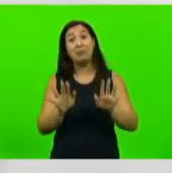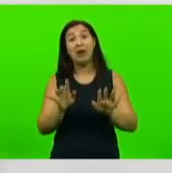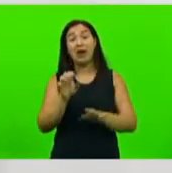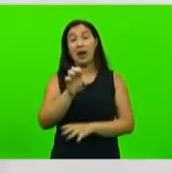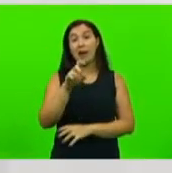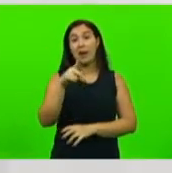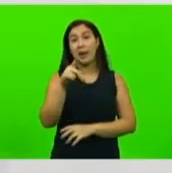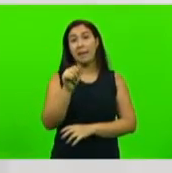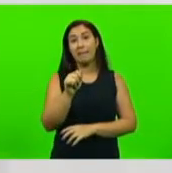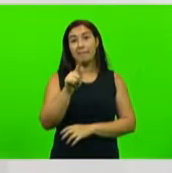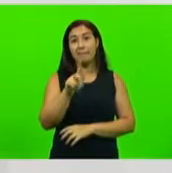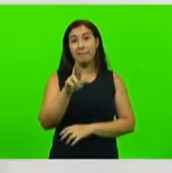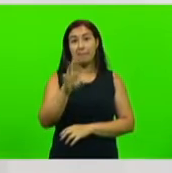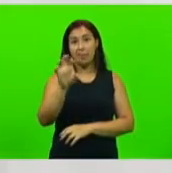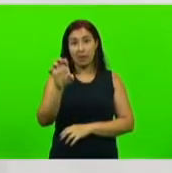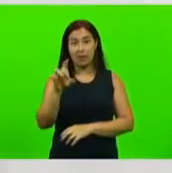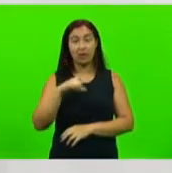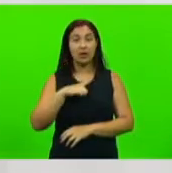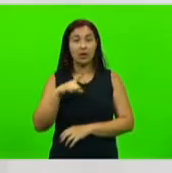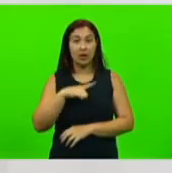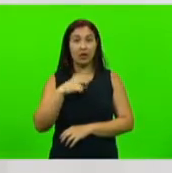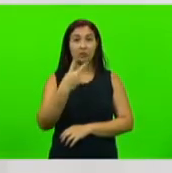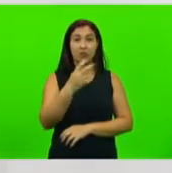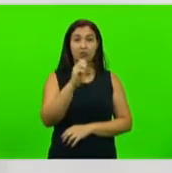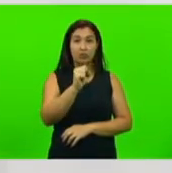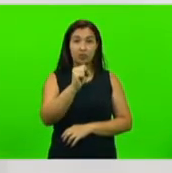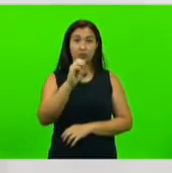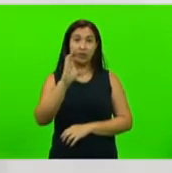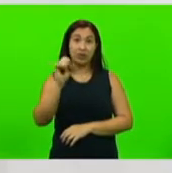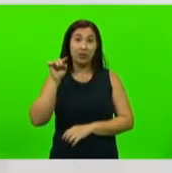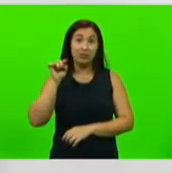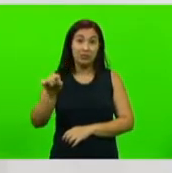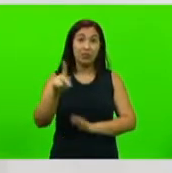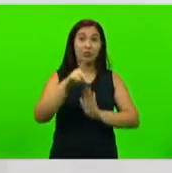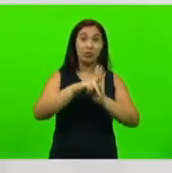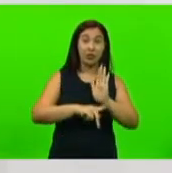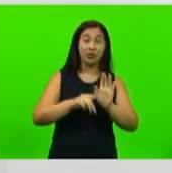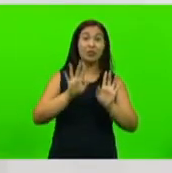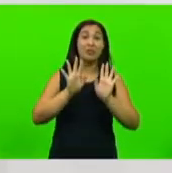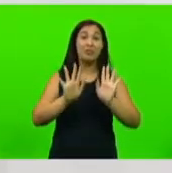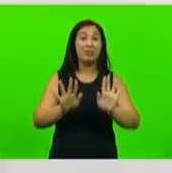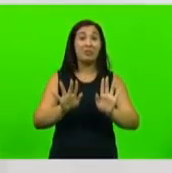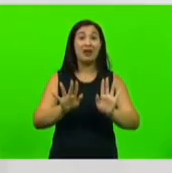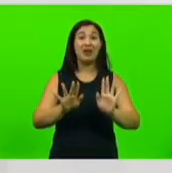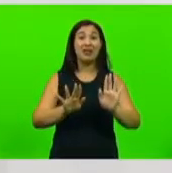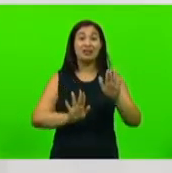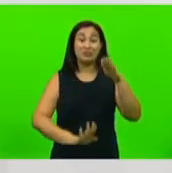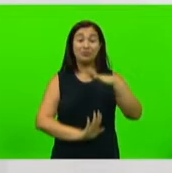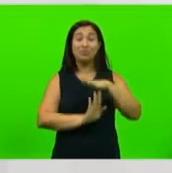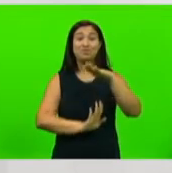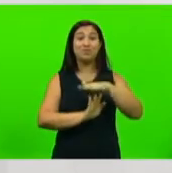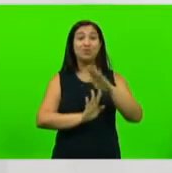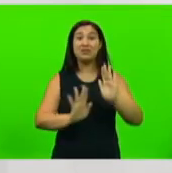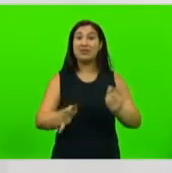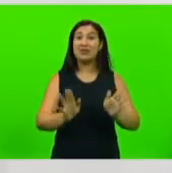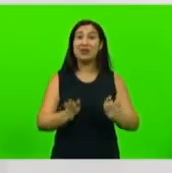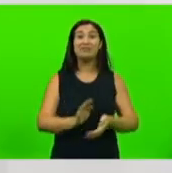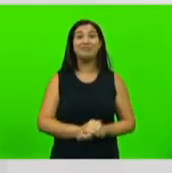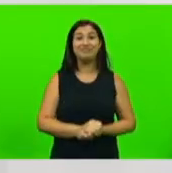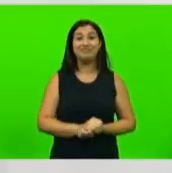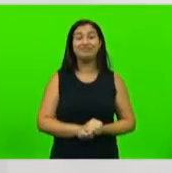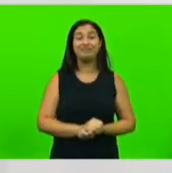primeiros 2.280 projetos e esgotou o recurso. Tem mais de 5 mil projetos, mais de 5 mil